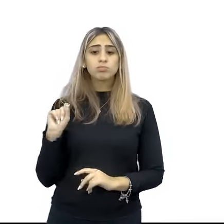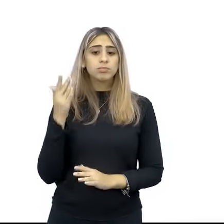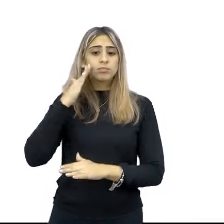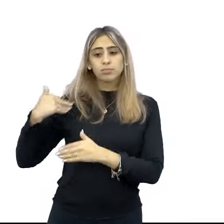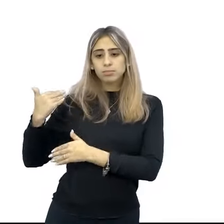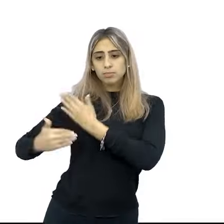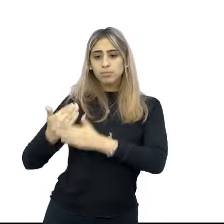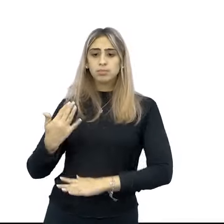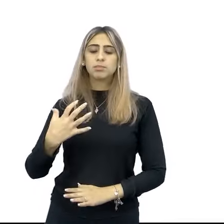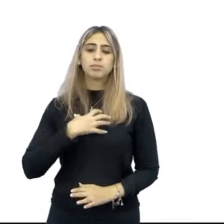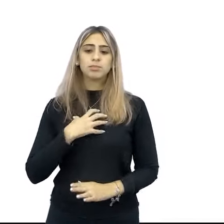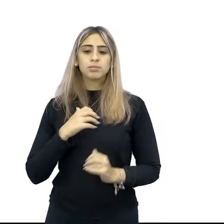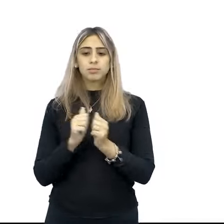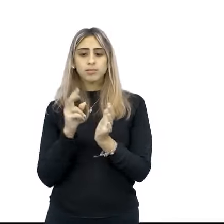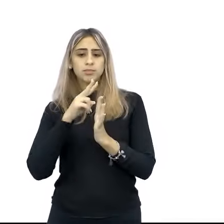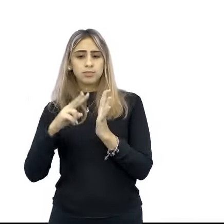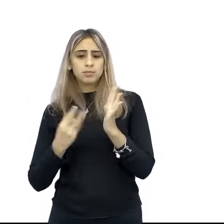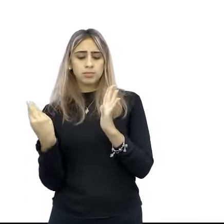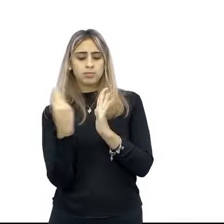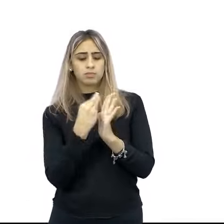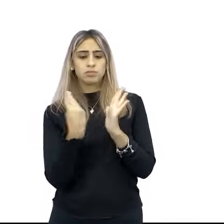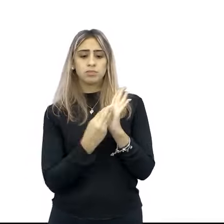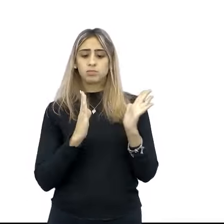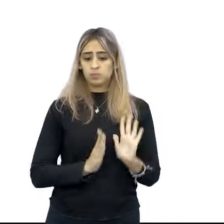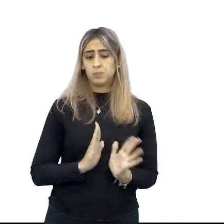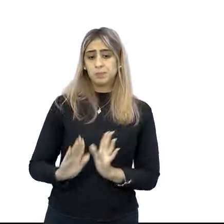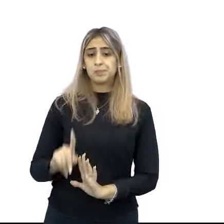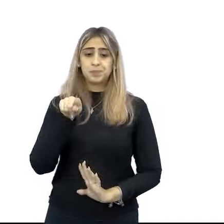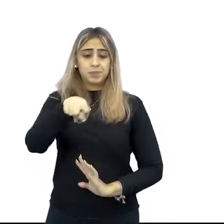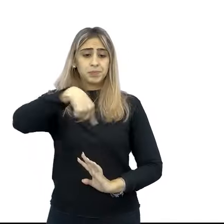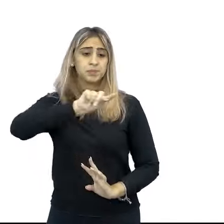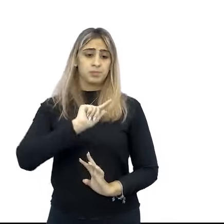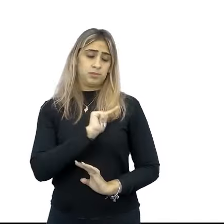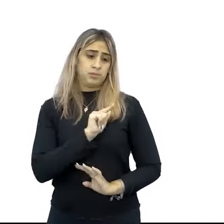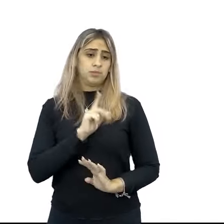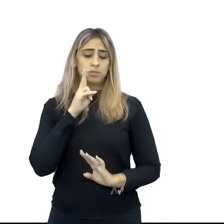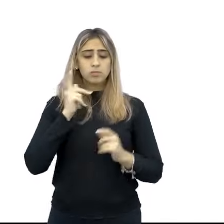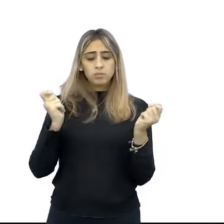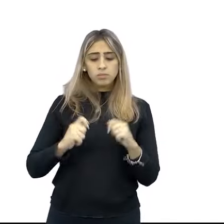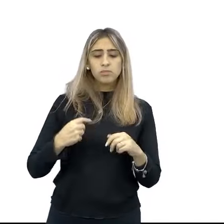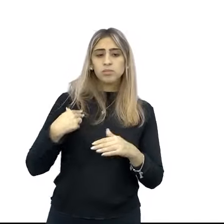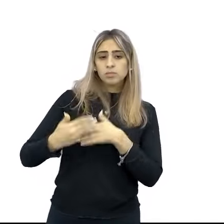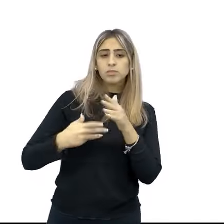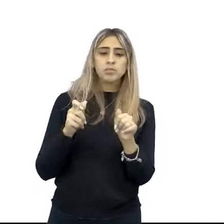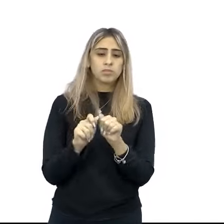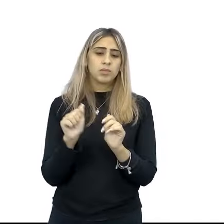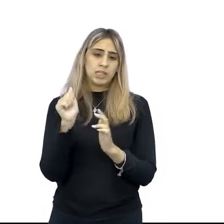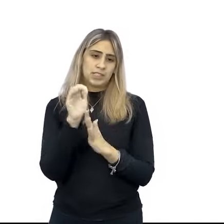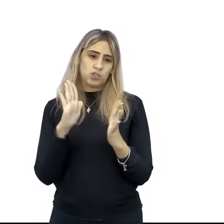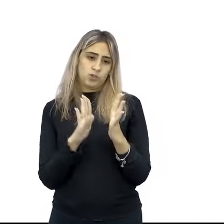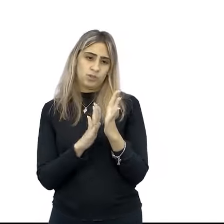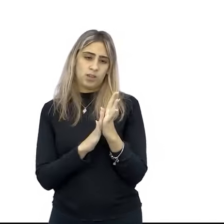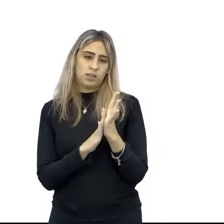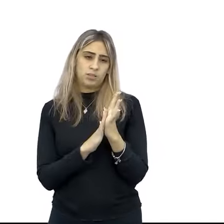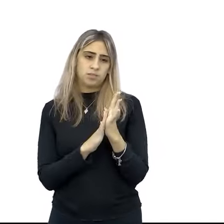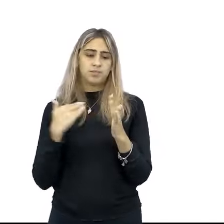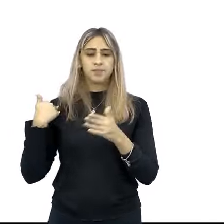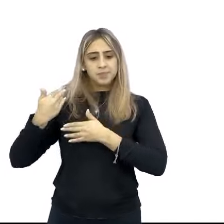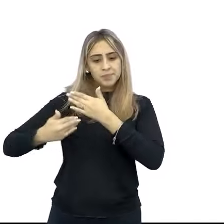das situações de leitura postas na sequência, é que eles terão condições para realizar as atividades,